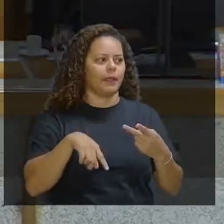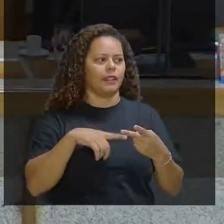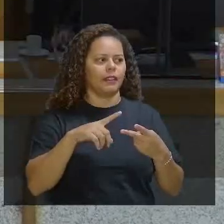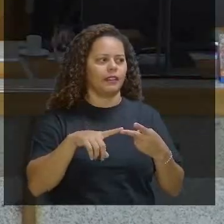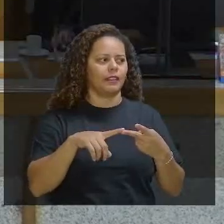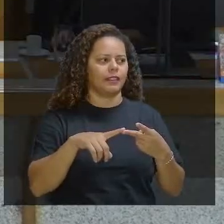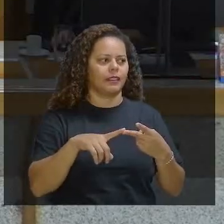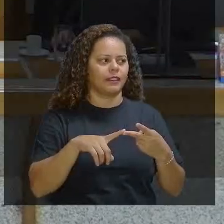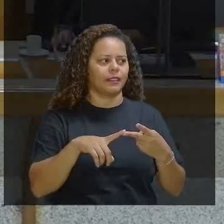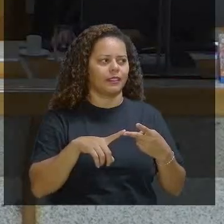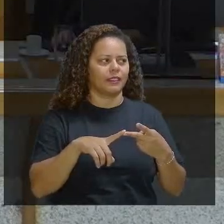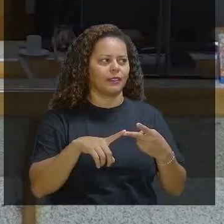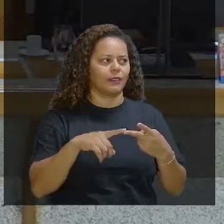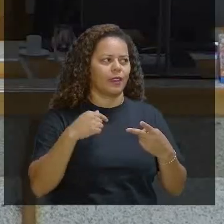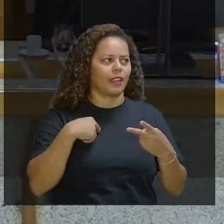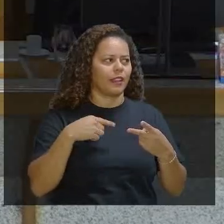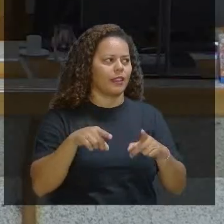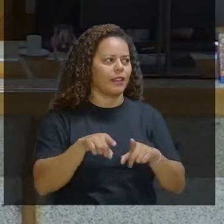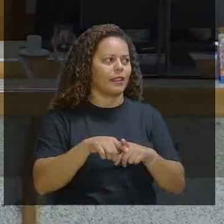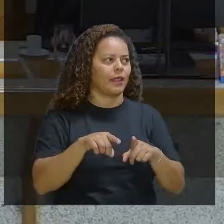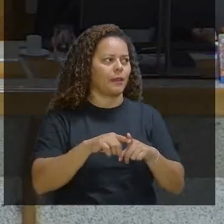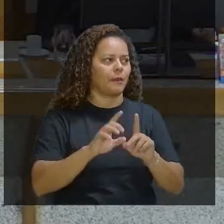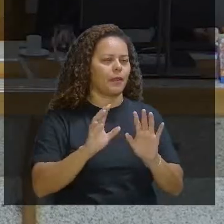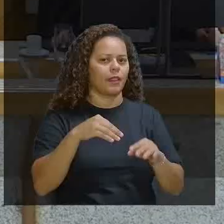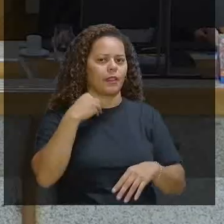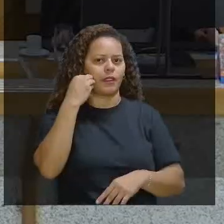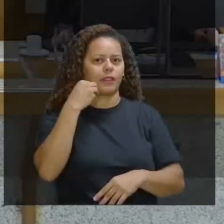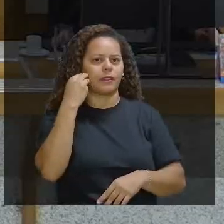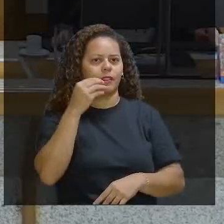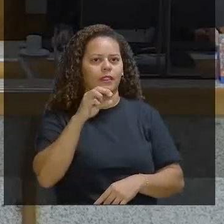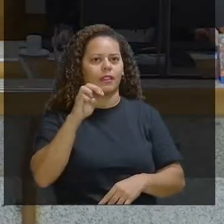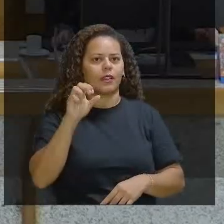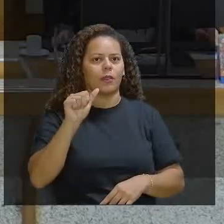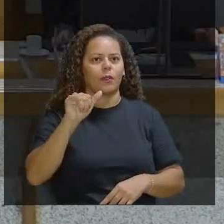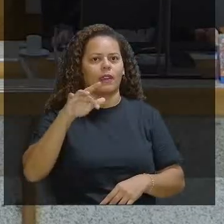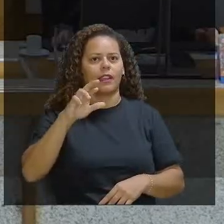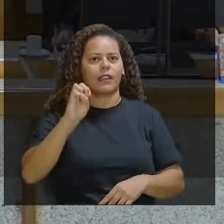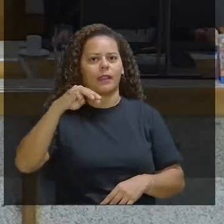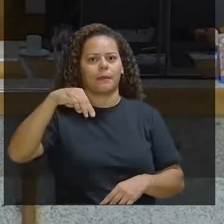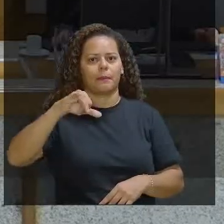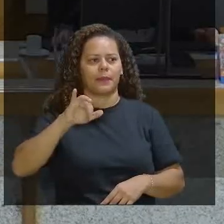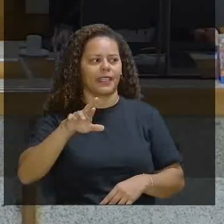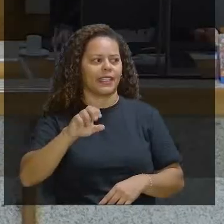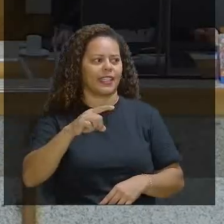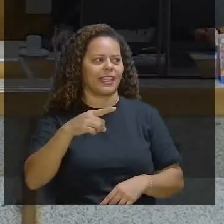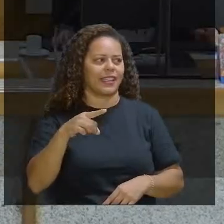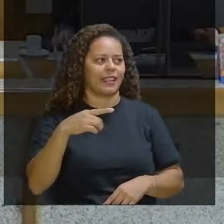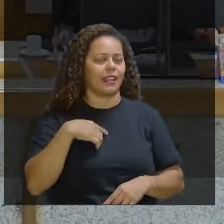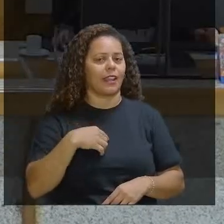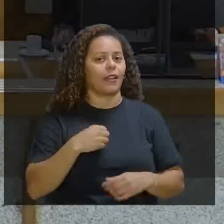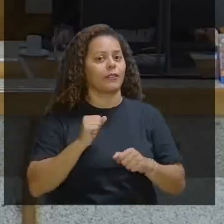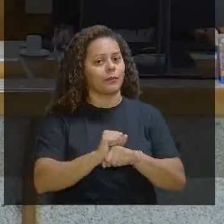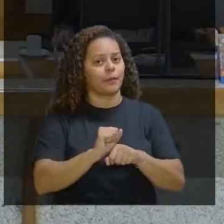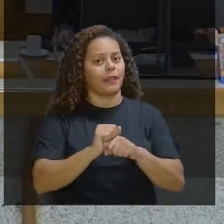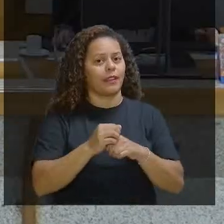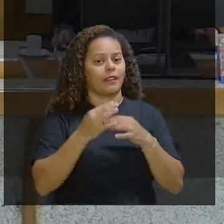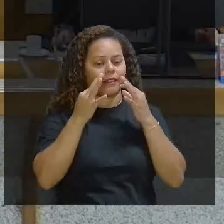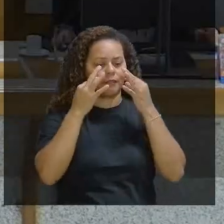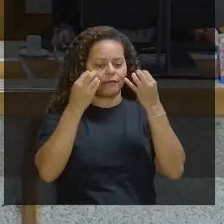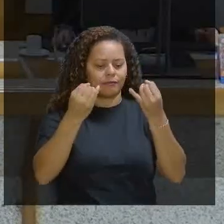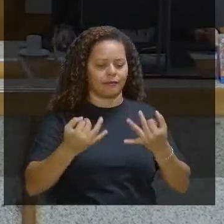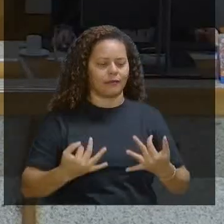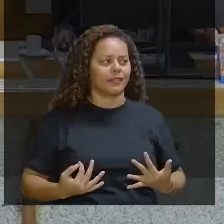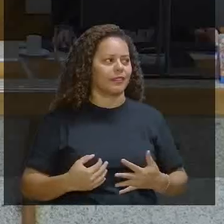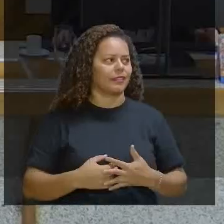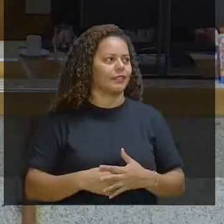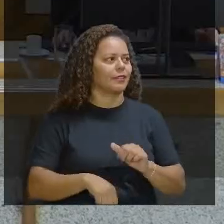vou levar até a ministra a nossa experiência de Aramirã. Espero que ela tenha tempo para nos ouvir. Tá bom? Forte abraço.